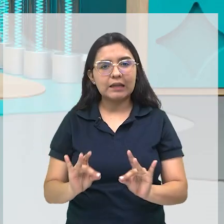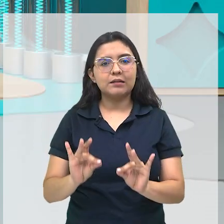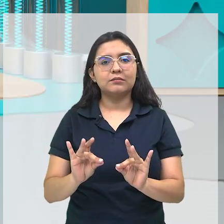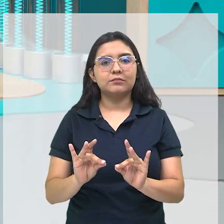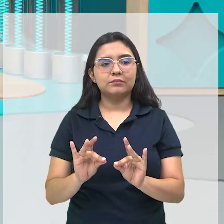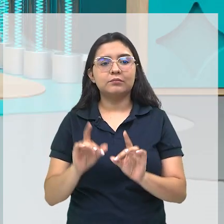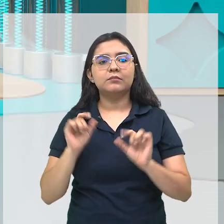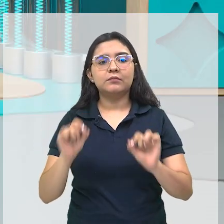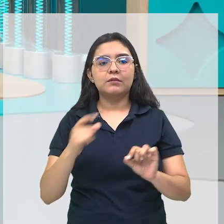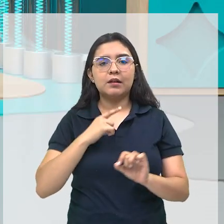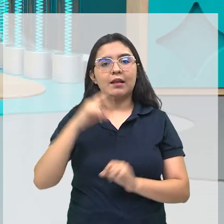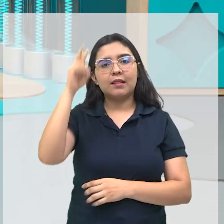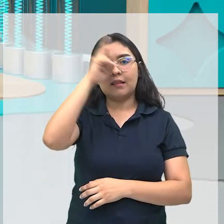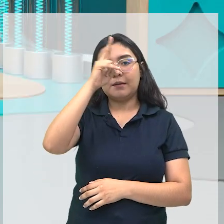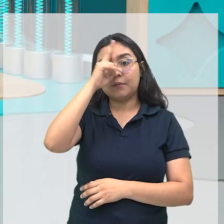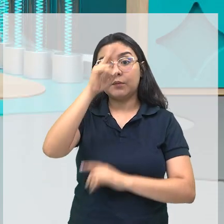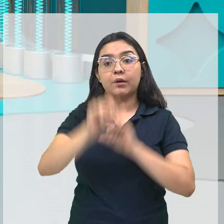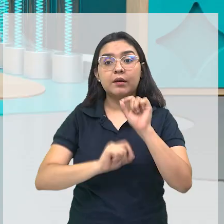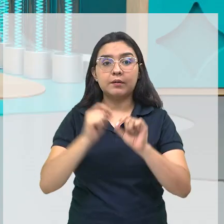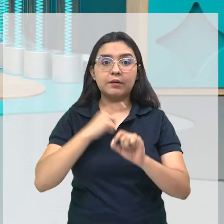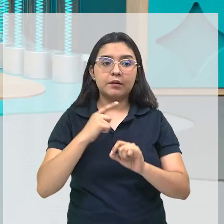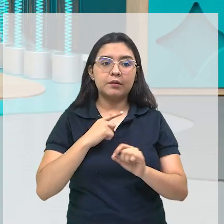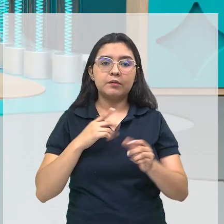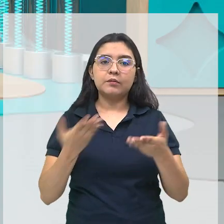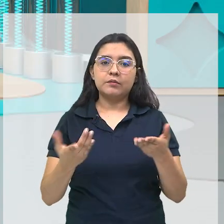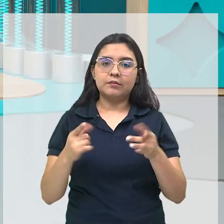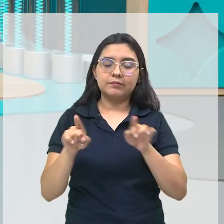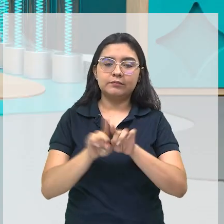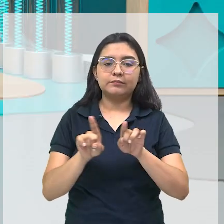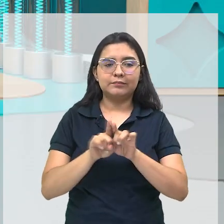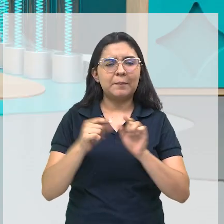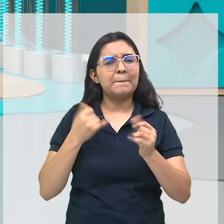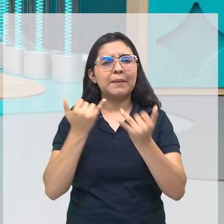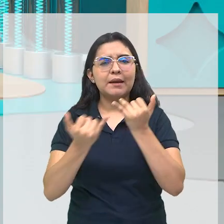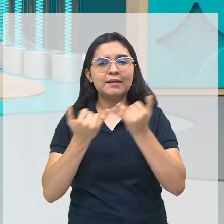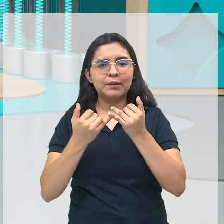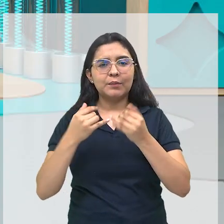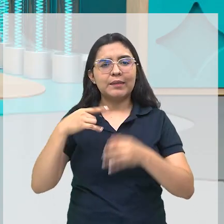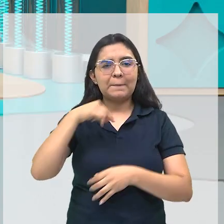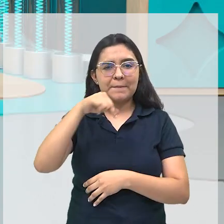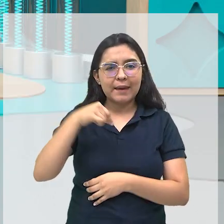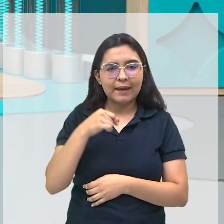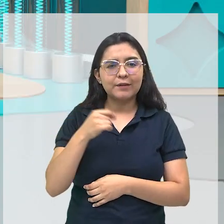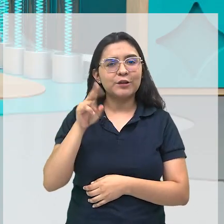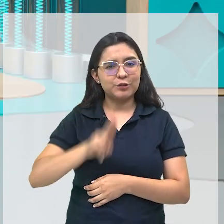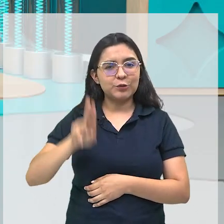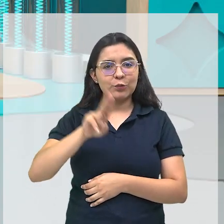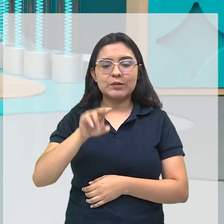ela remeta, né, ela relembre a gente aí um tempero culinário, relembre aí algo que a